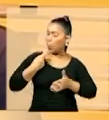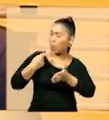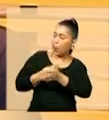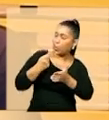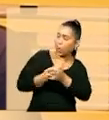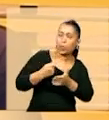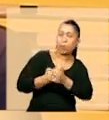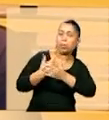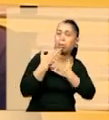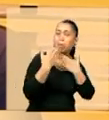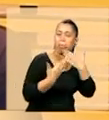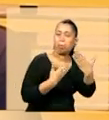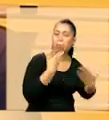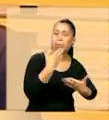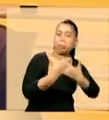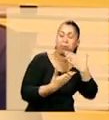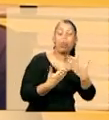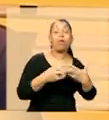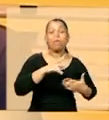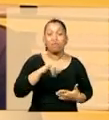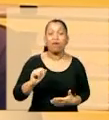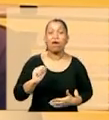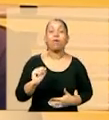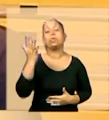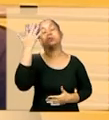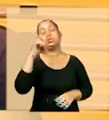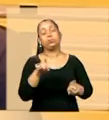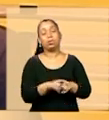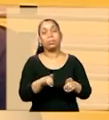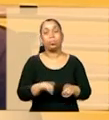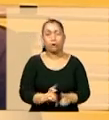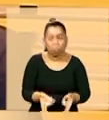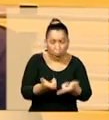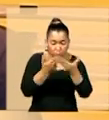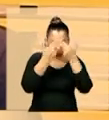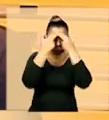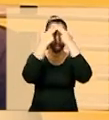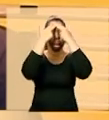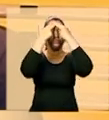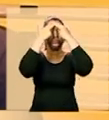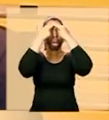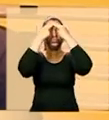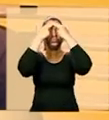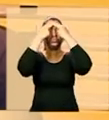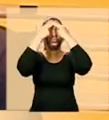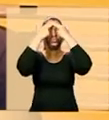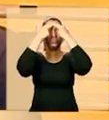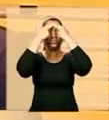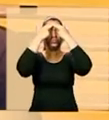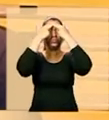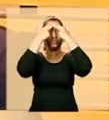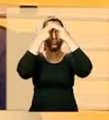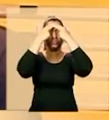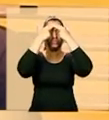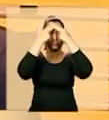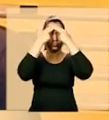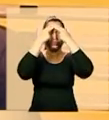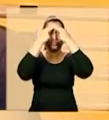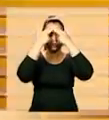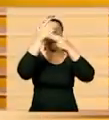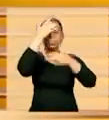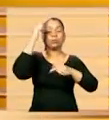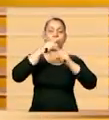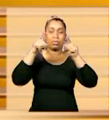cobranças abusivas, isso vai gerar também uma sequela psíquica, consequentemente uma sequela laboral